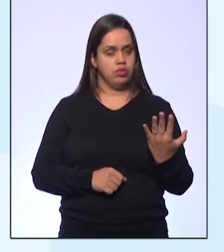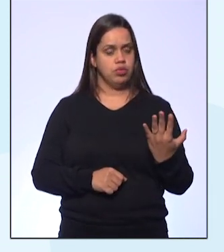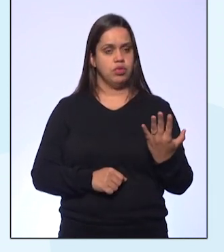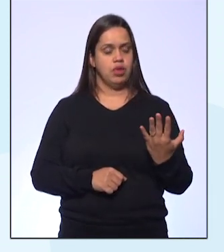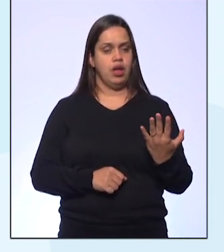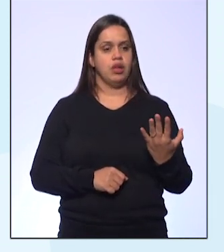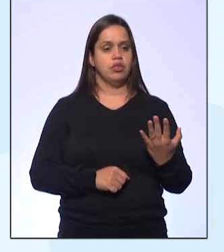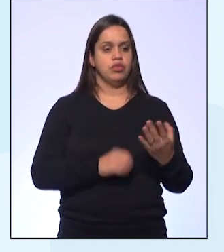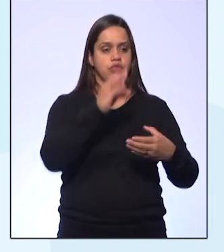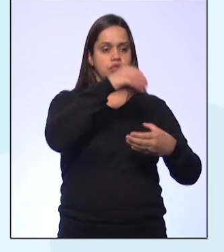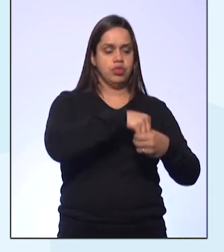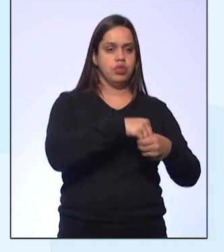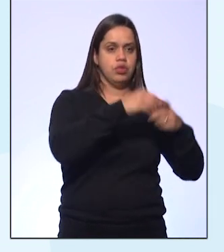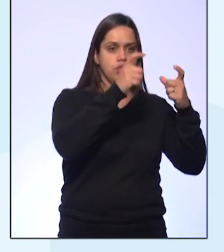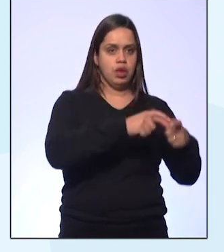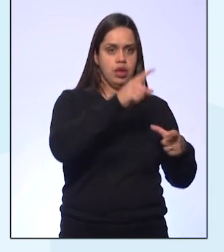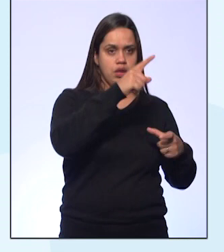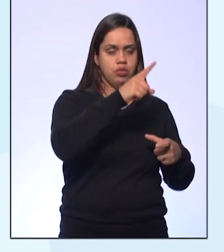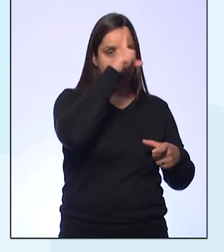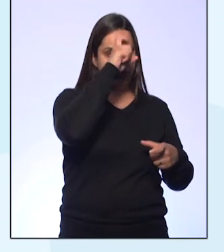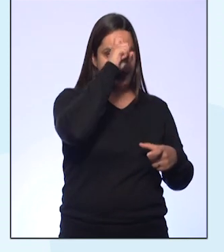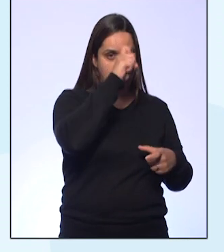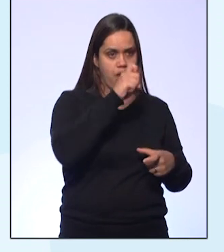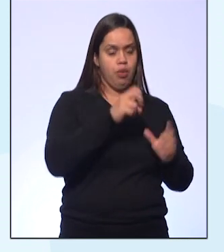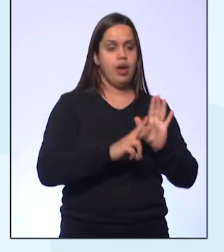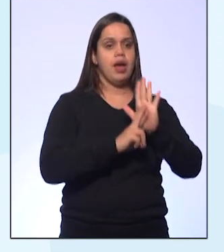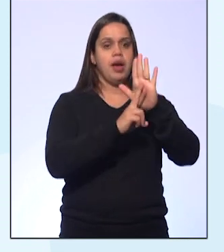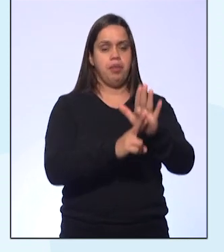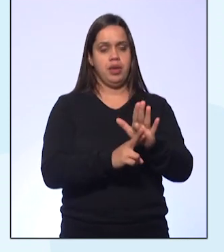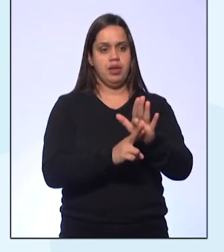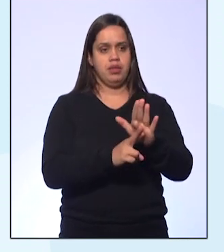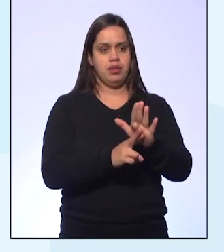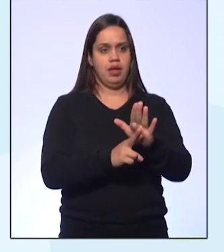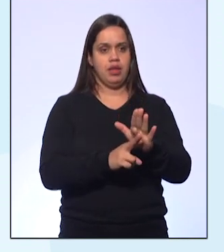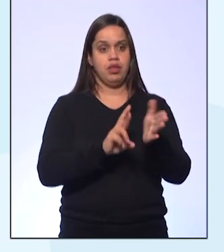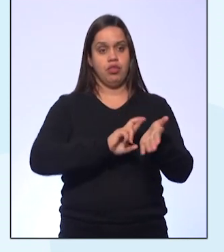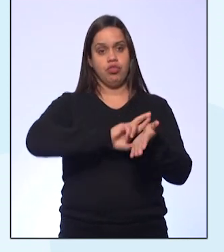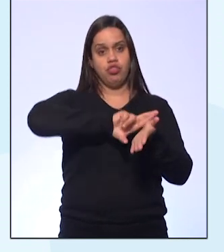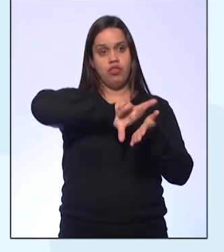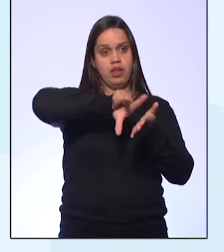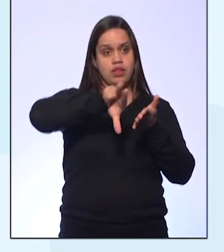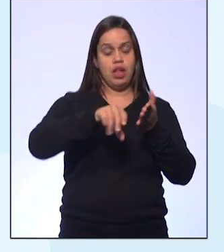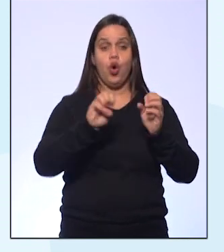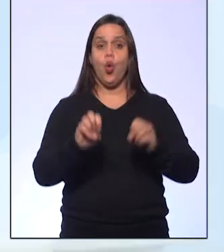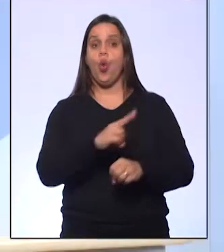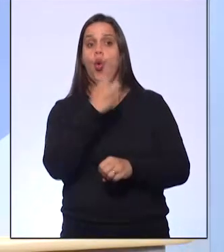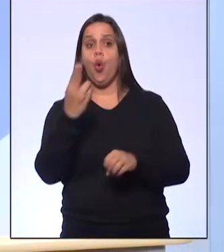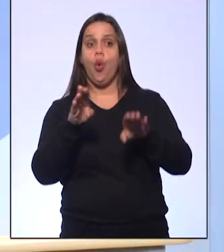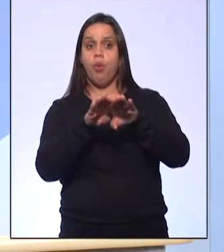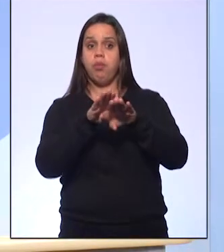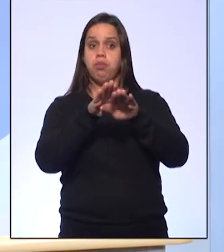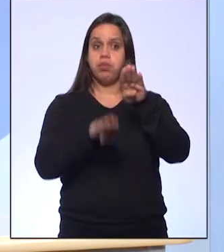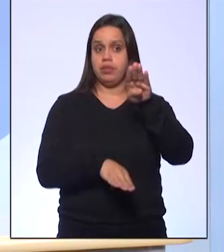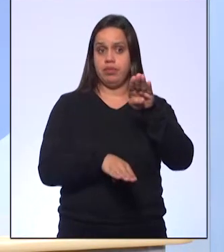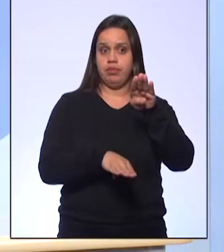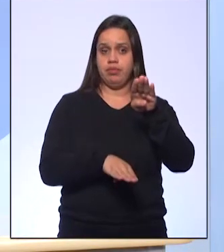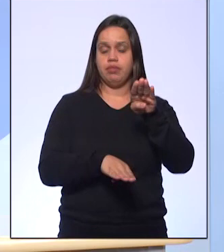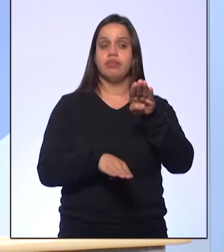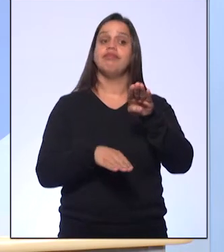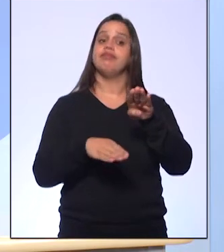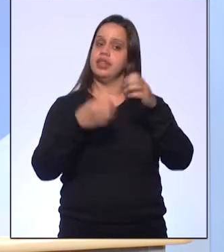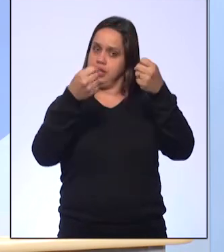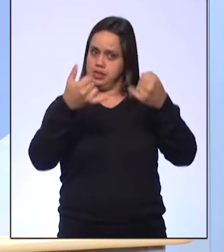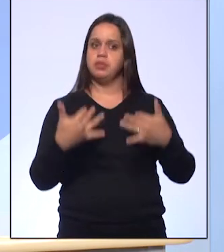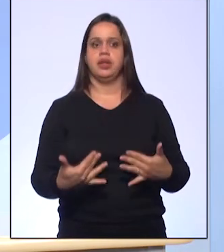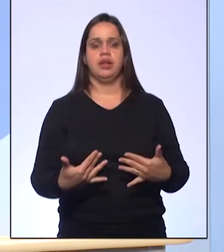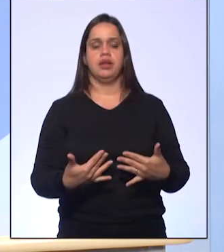uma diversidade ou uma desigualdade? Olha só, explique, tá ok? Então,